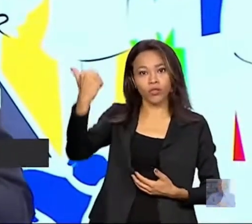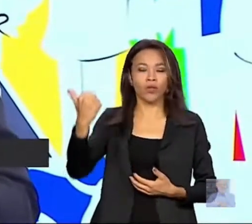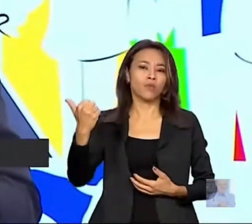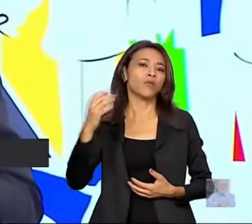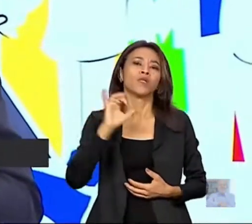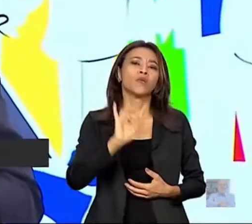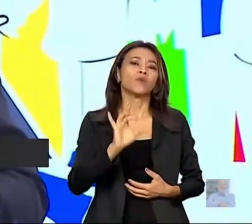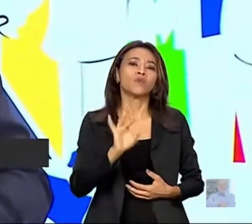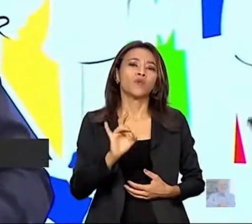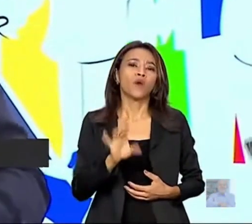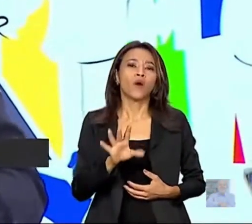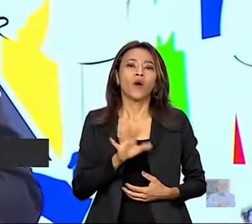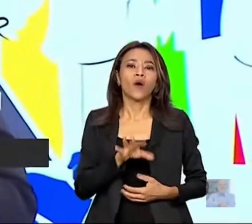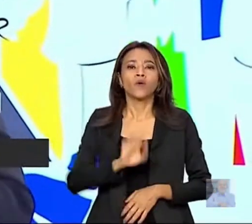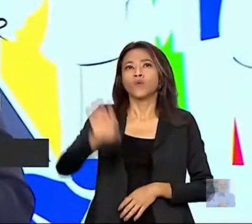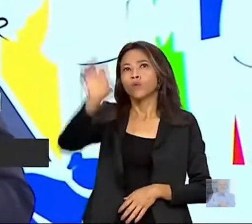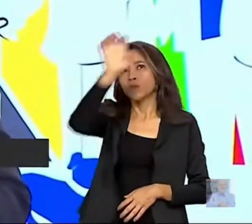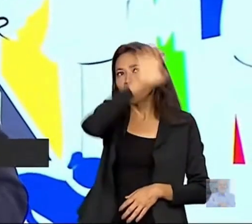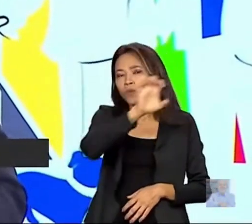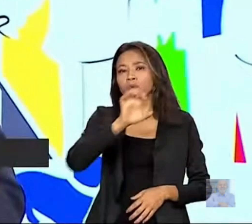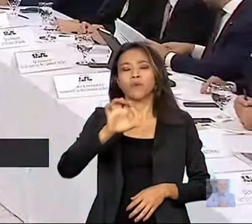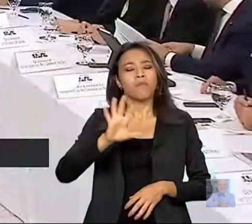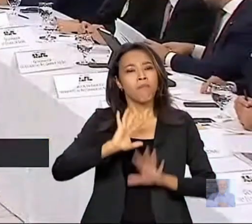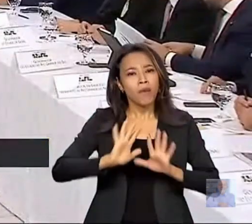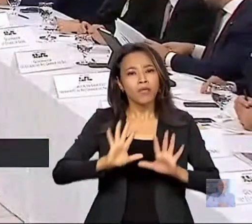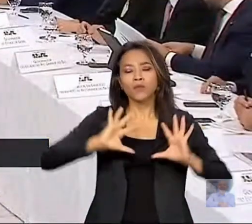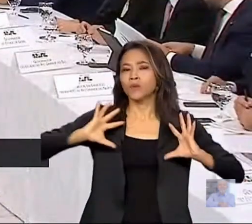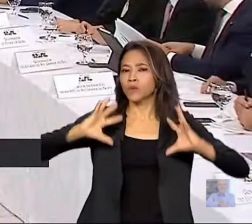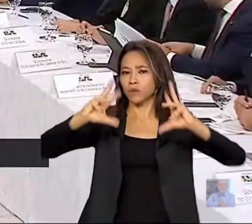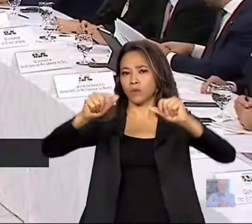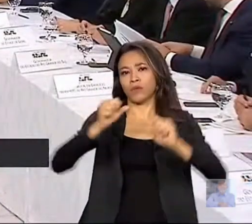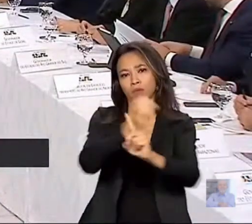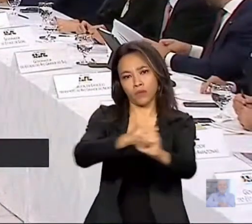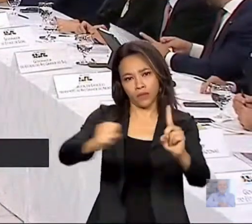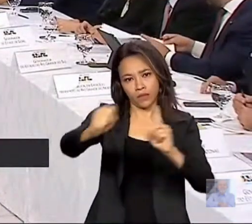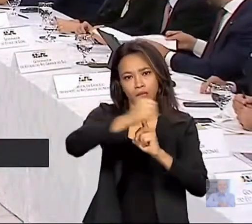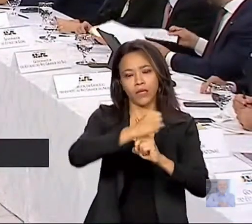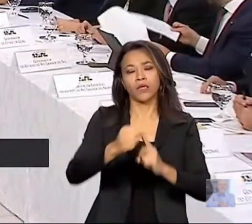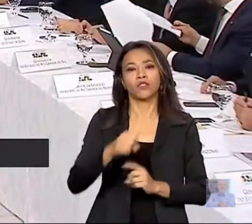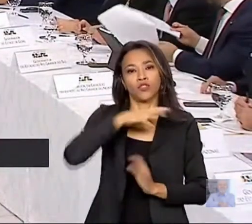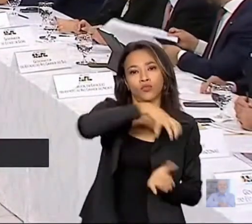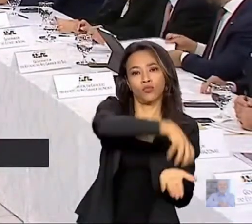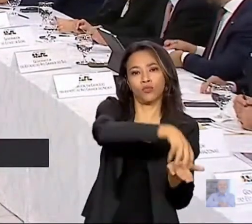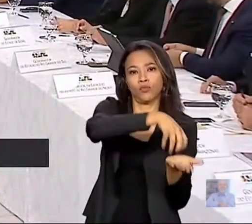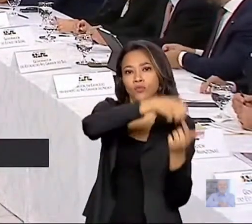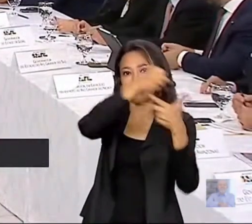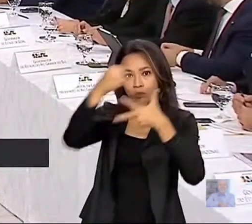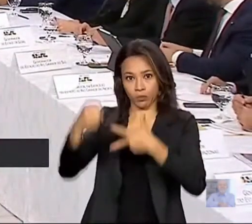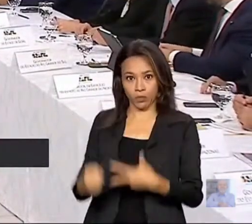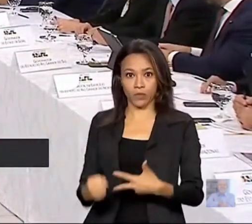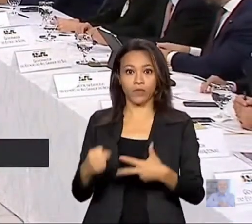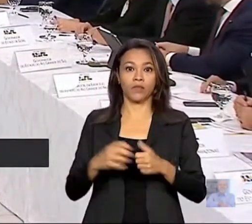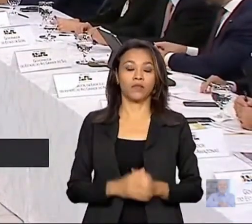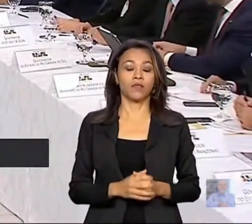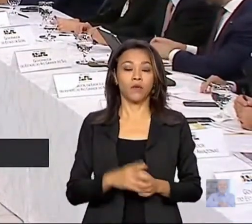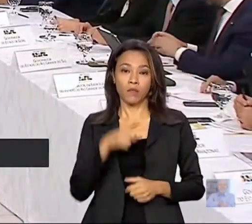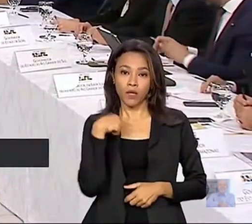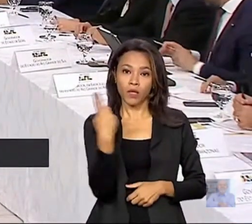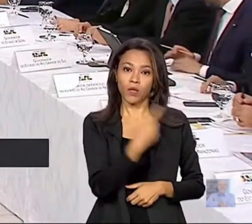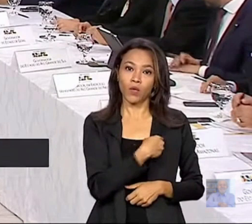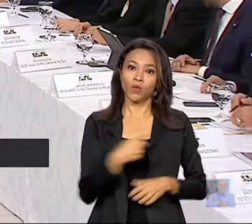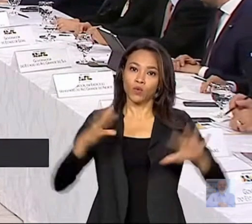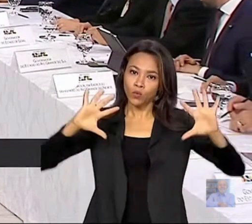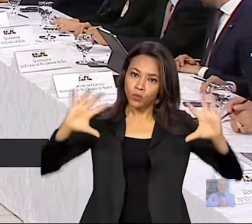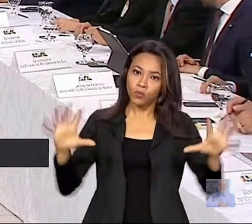entes federados, mas a sociedade, os poderes constituídos, para que a gente possa, juntos,